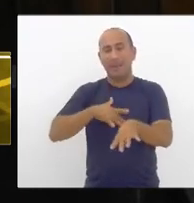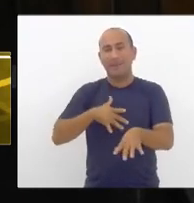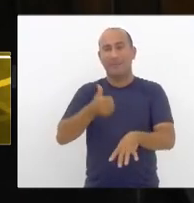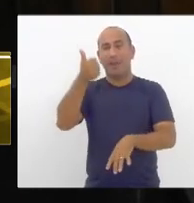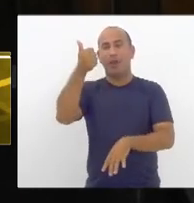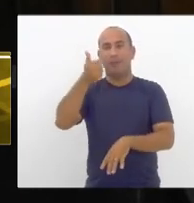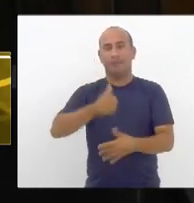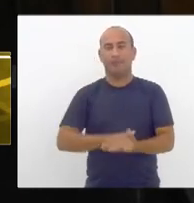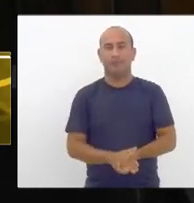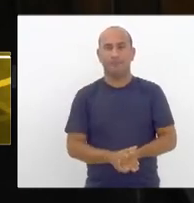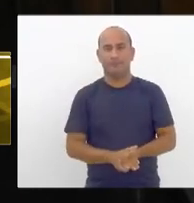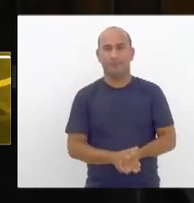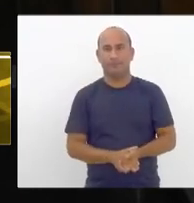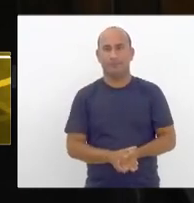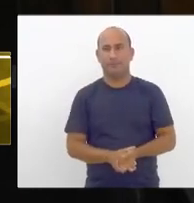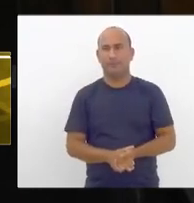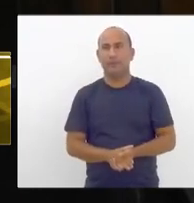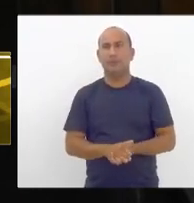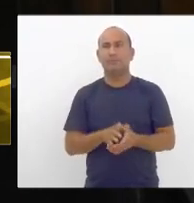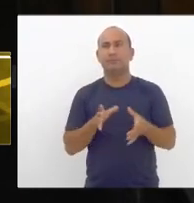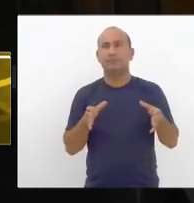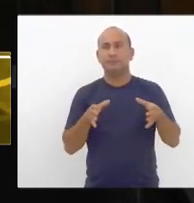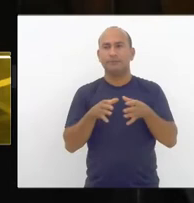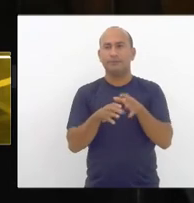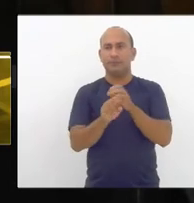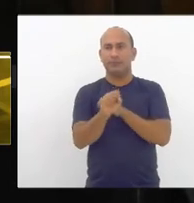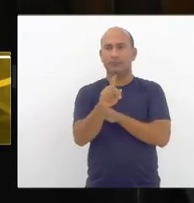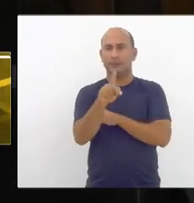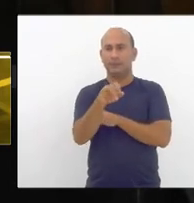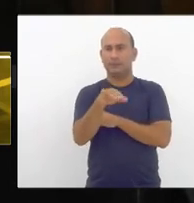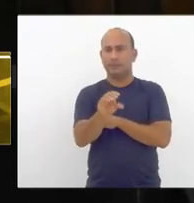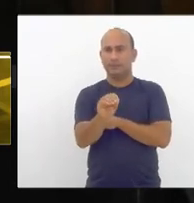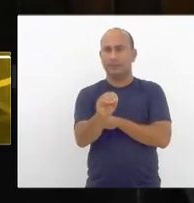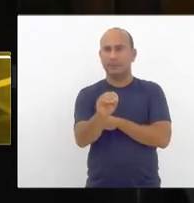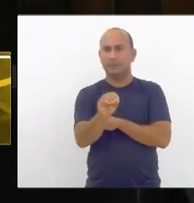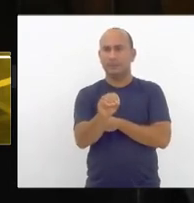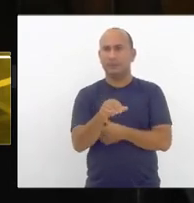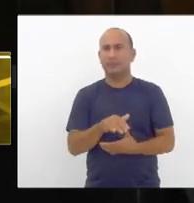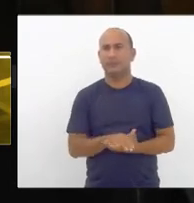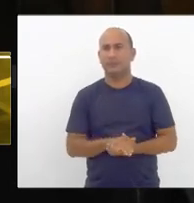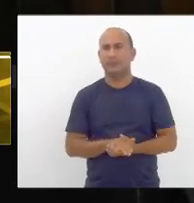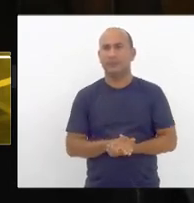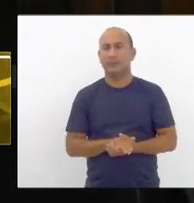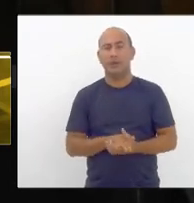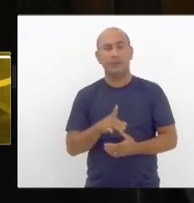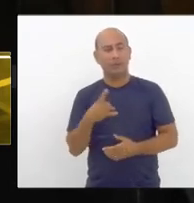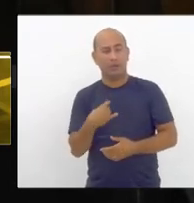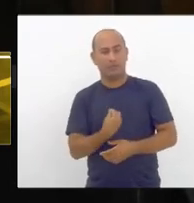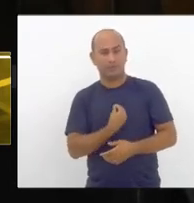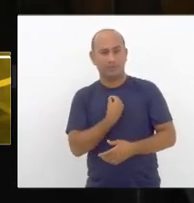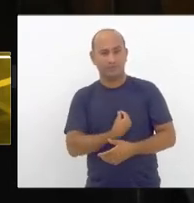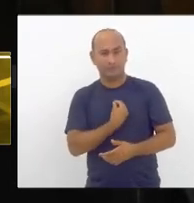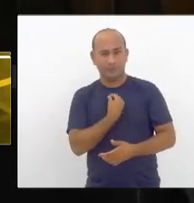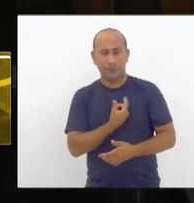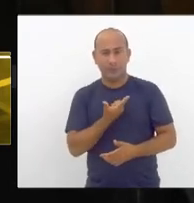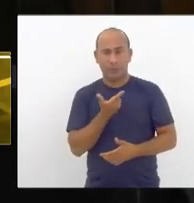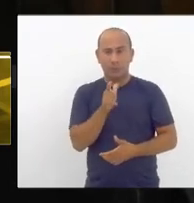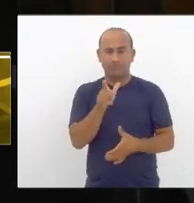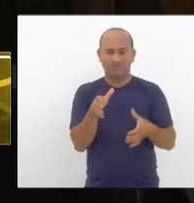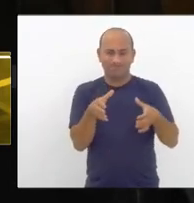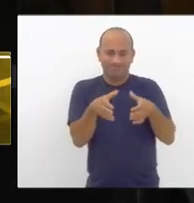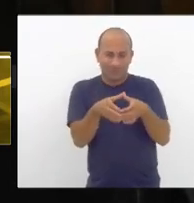como bem trouxe aqui o Sampaio o a gente viveu nos últimos anos um outro ciclo